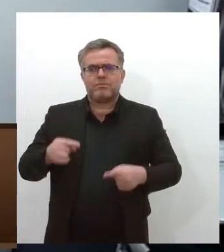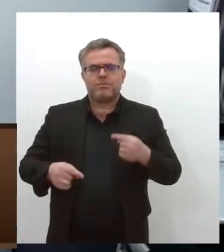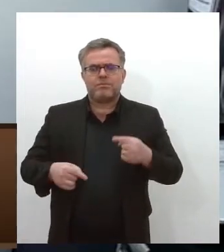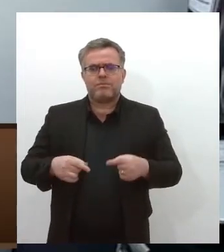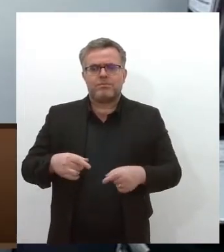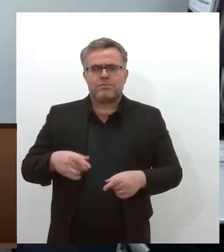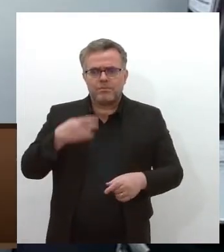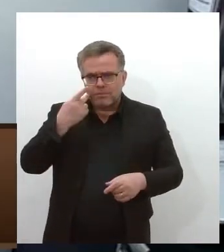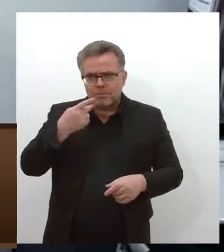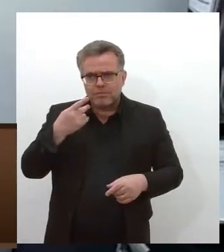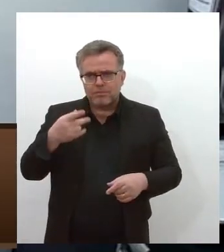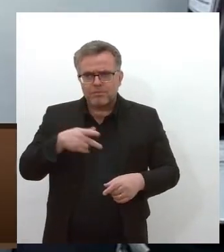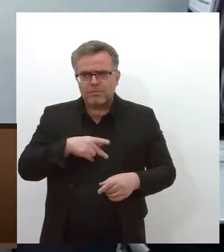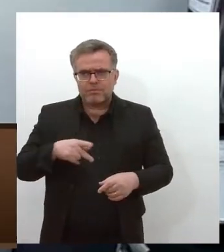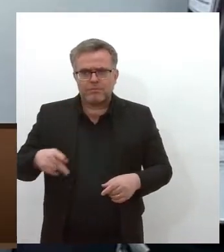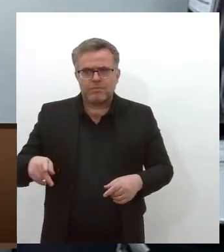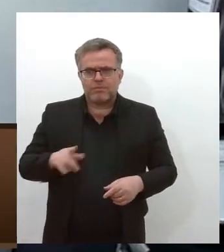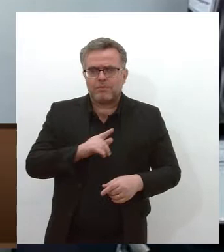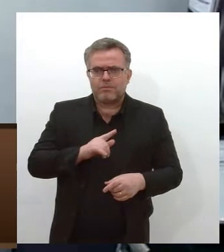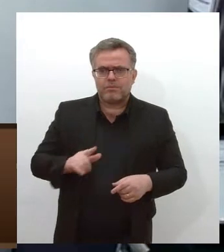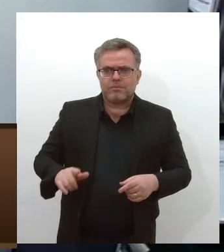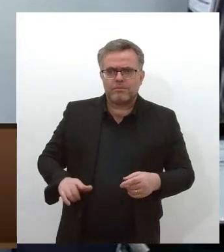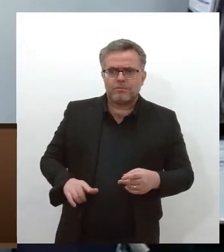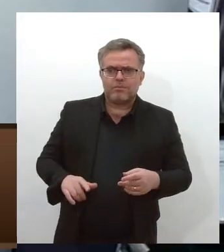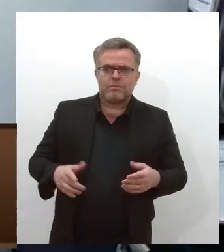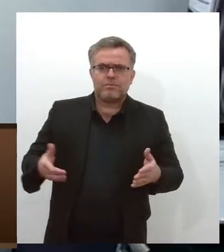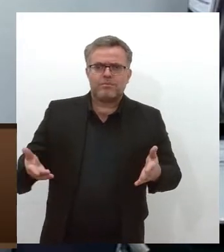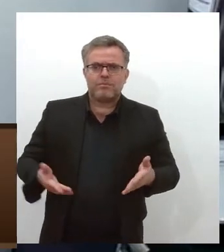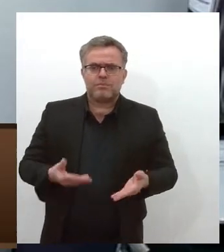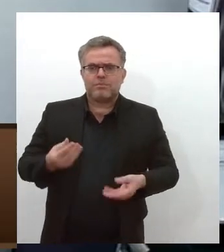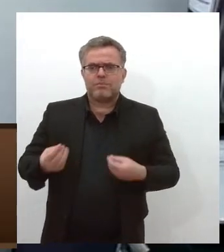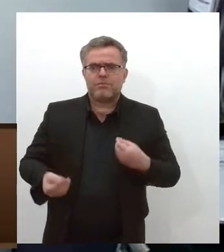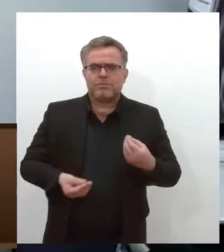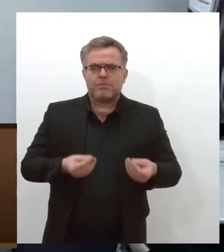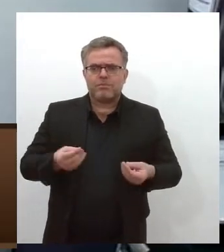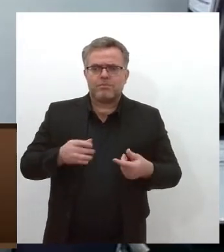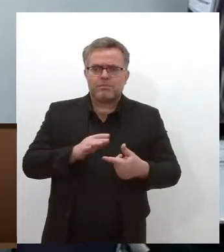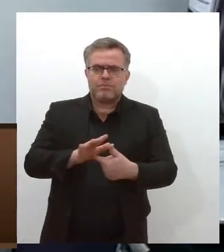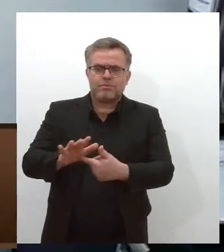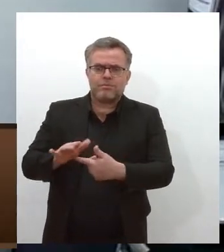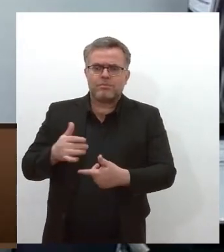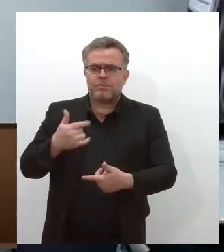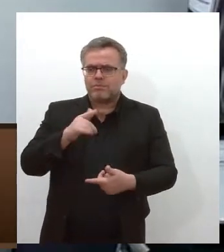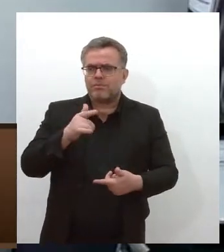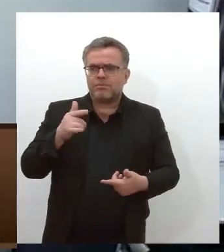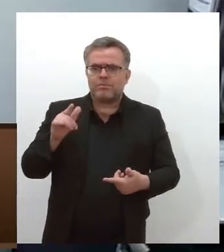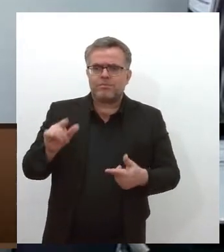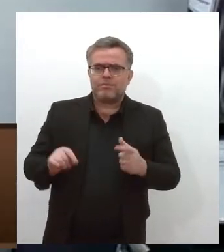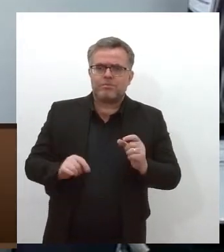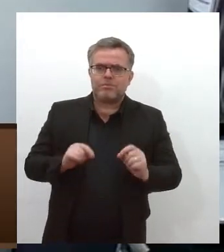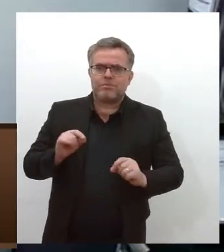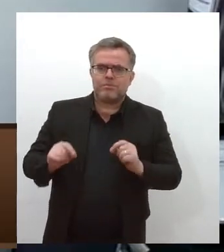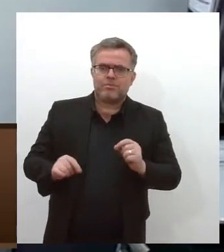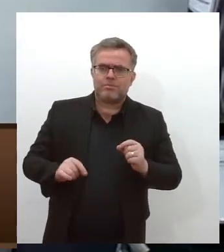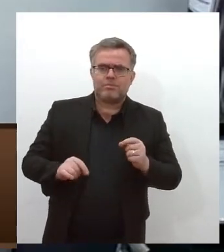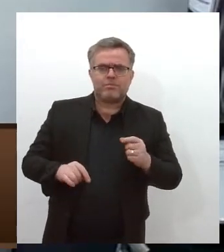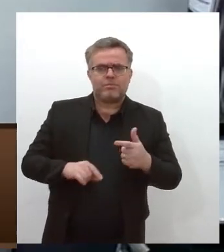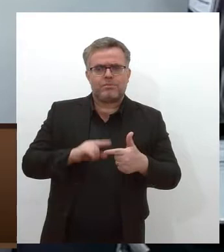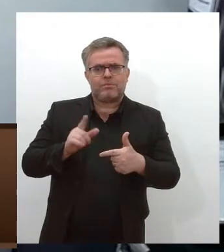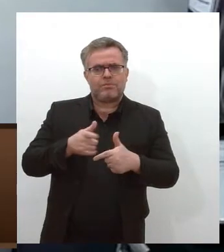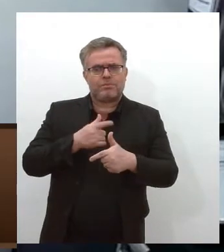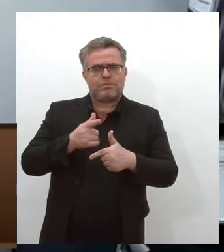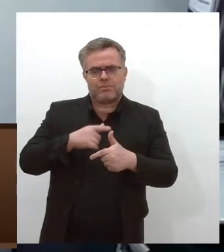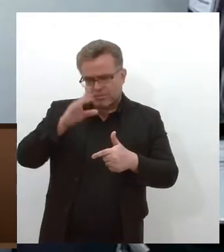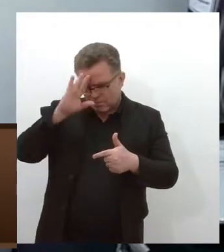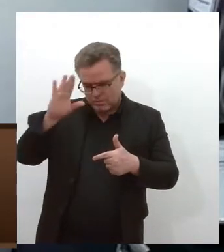para governador, e acabamos deixando os demais cargos num segundo plano. Então, o que acontece?